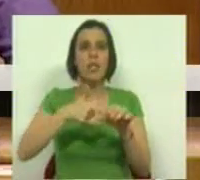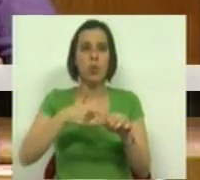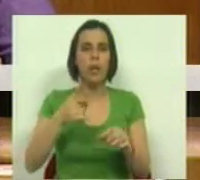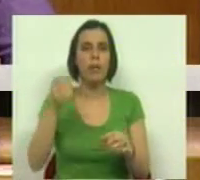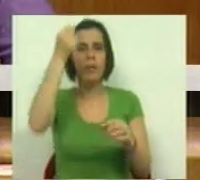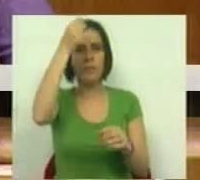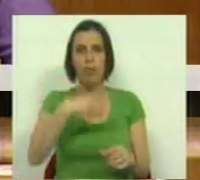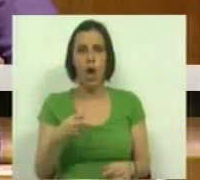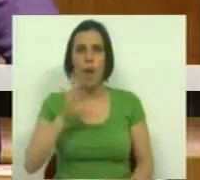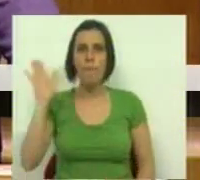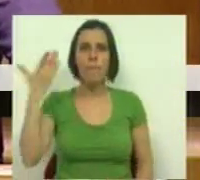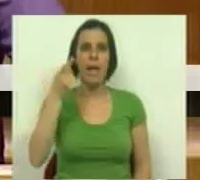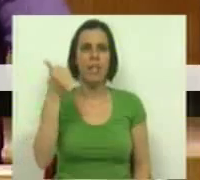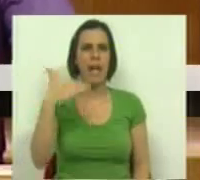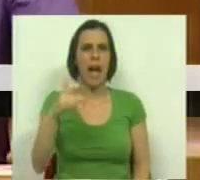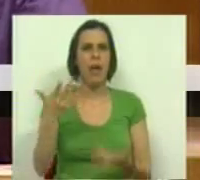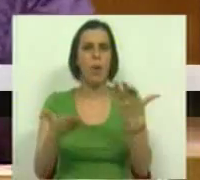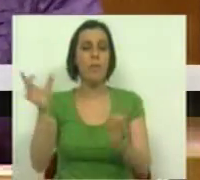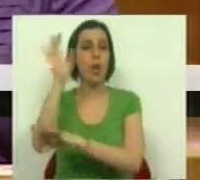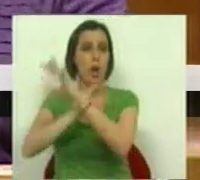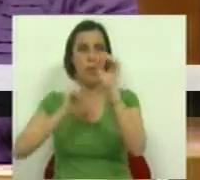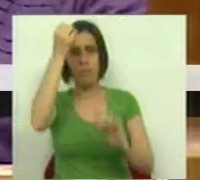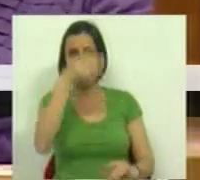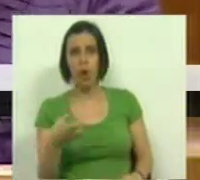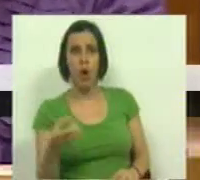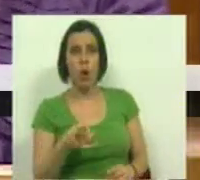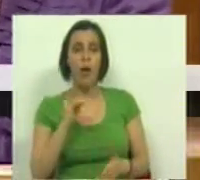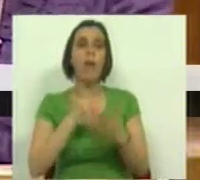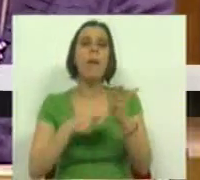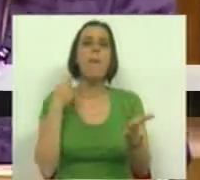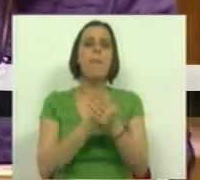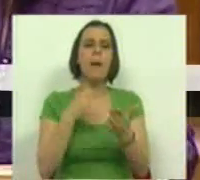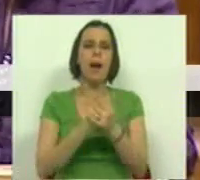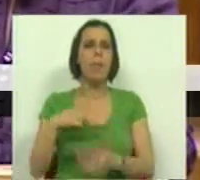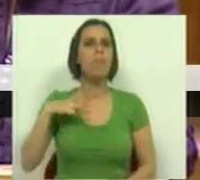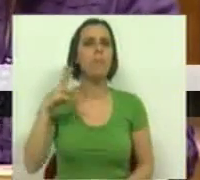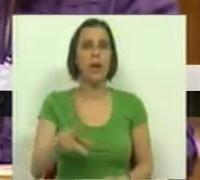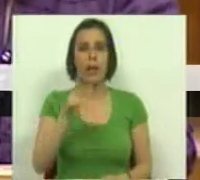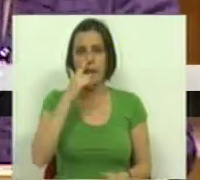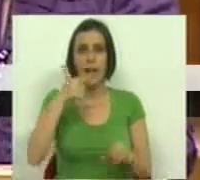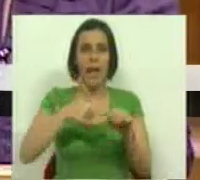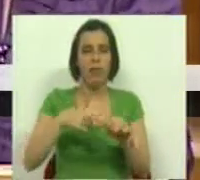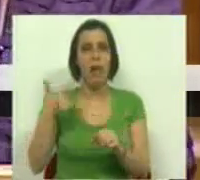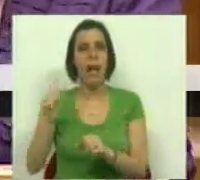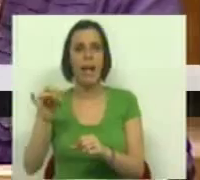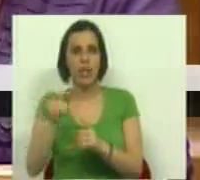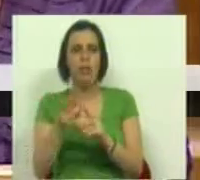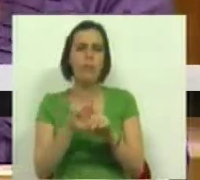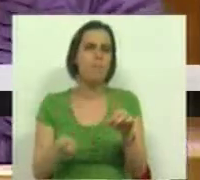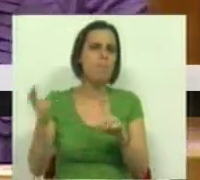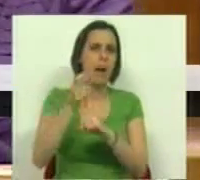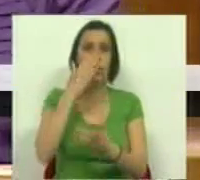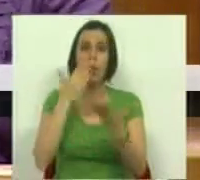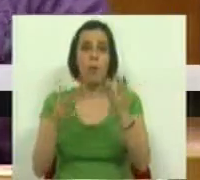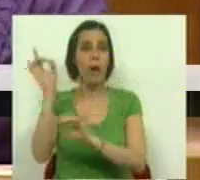é a 9ª mais cara da Europa. Mas mesmo antes de impostos, o preço que pagamos em Portugal pela gasolina e gasóleo é dos mais altos